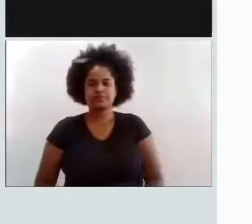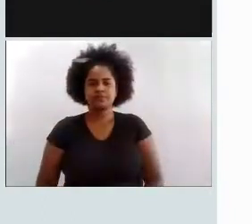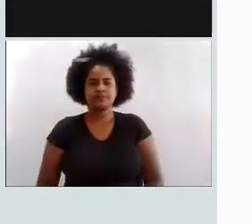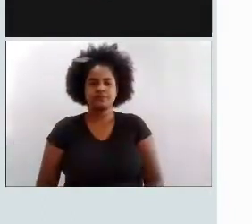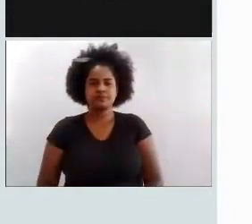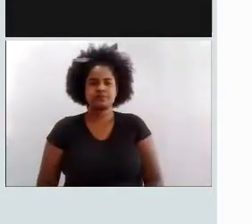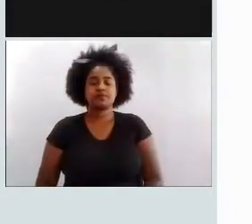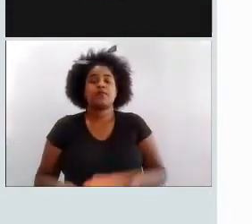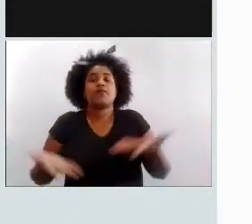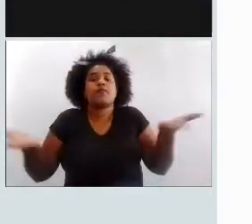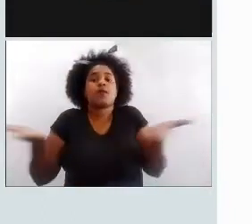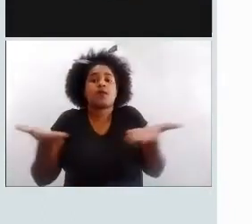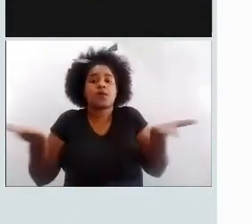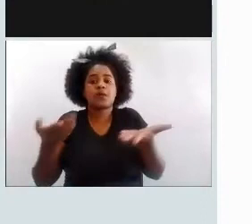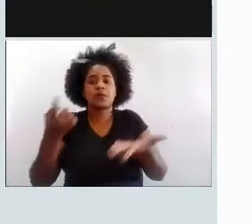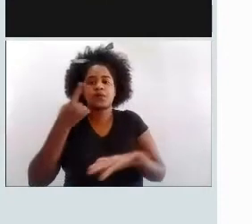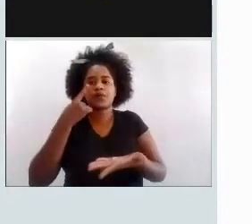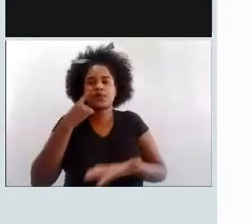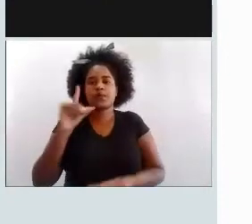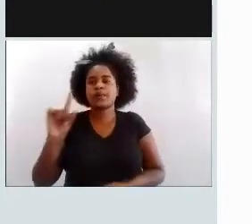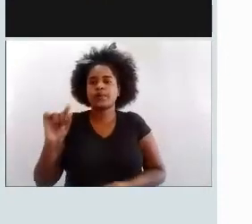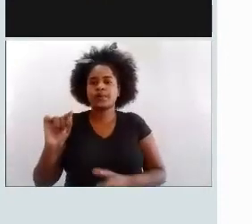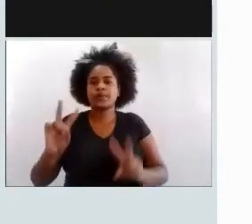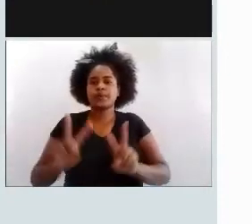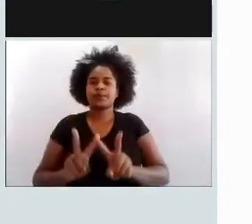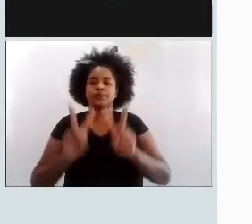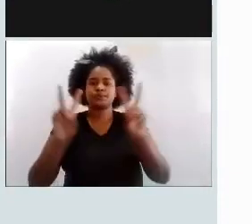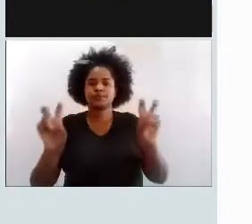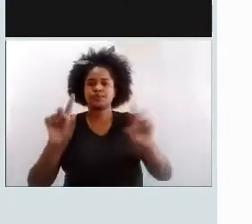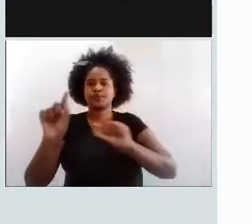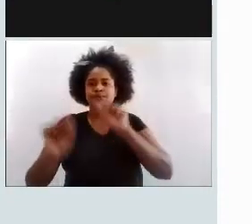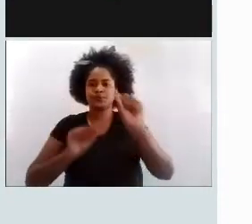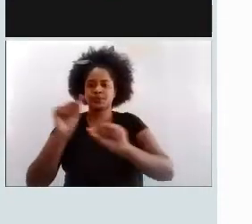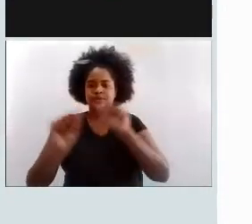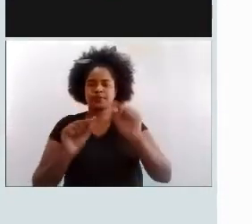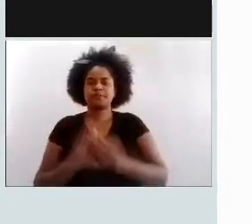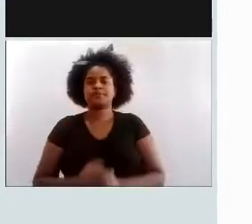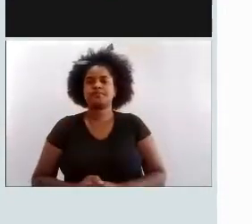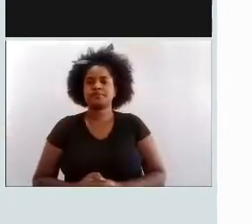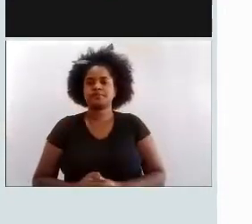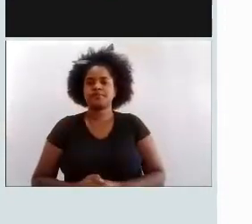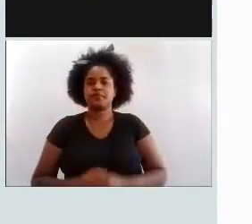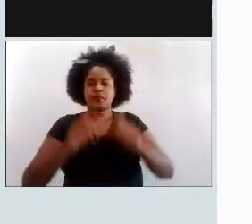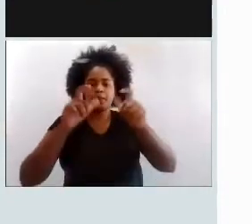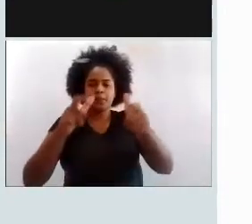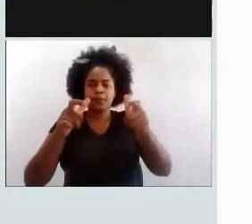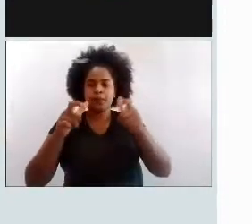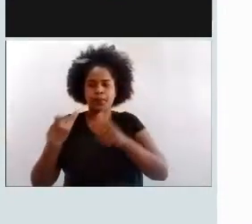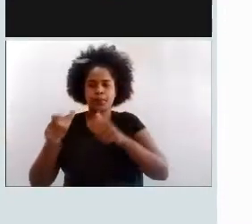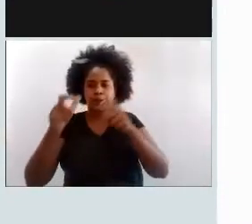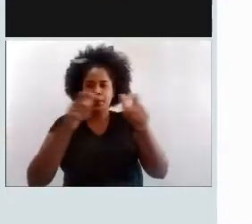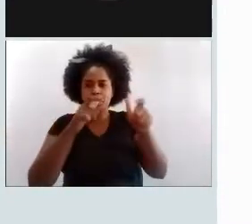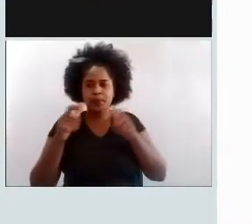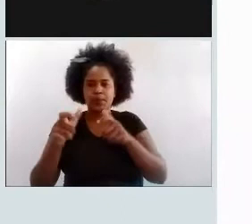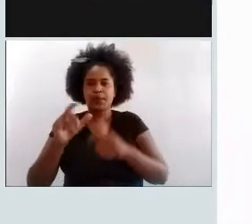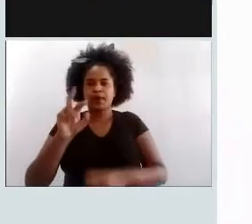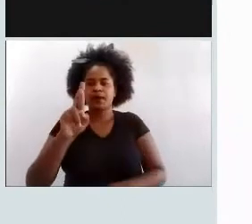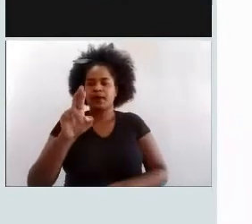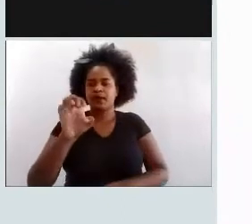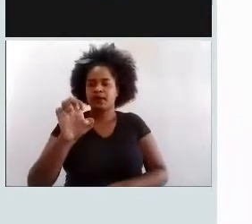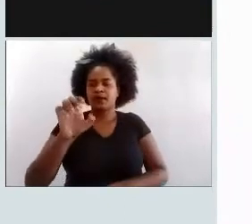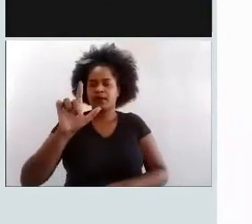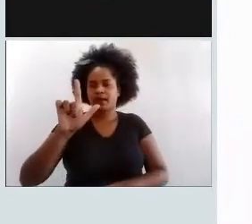Agora nós vamos ver um pouco sobre posição relativa entre a reta e o